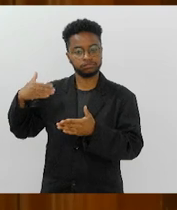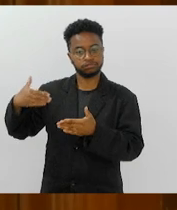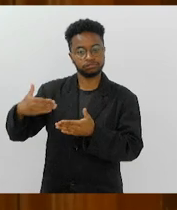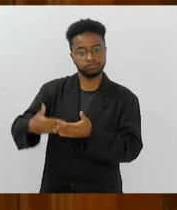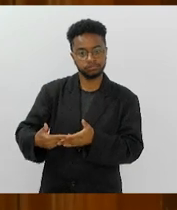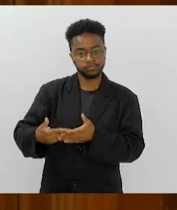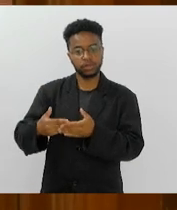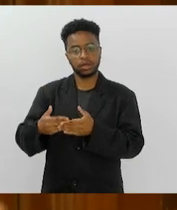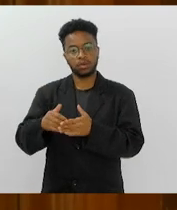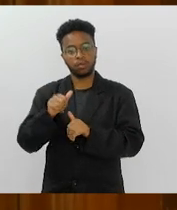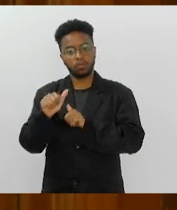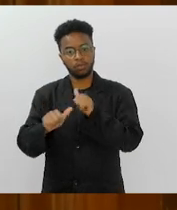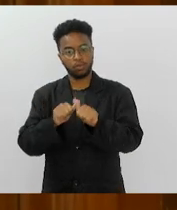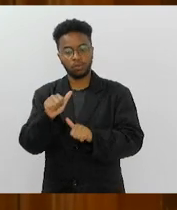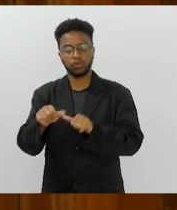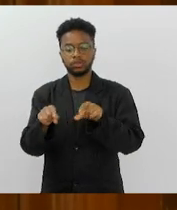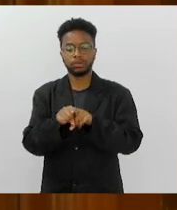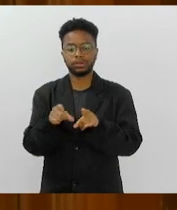atualizando,